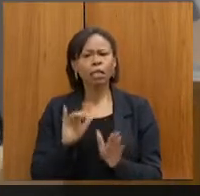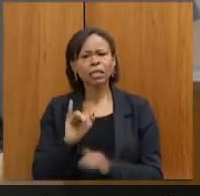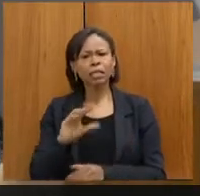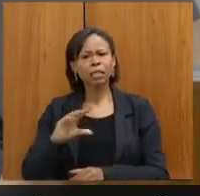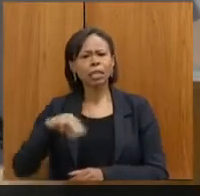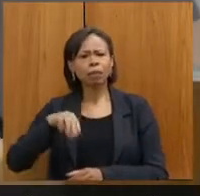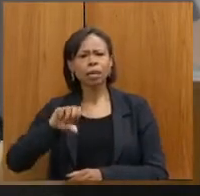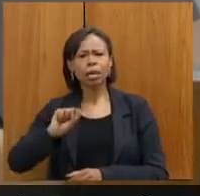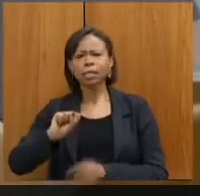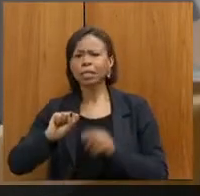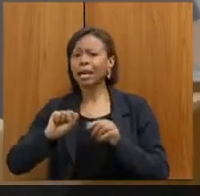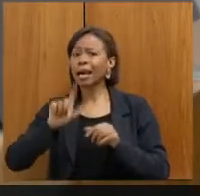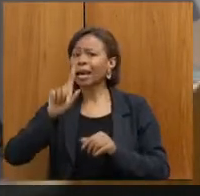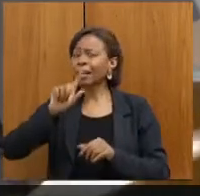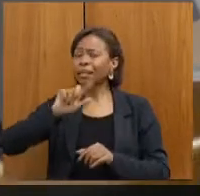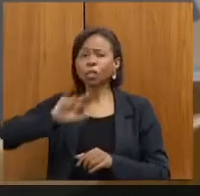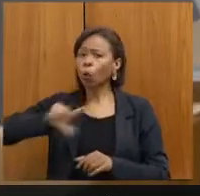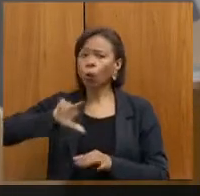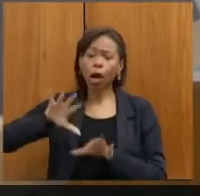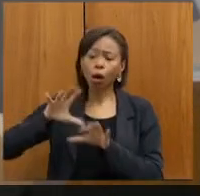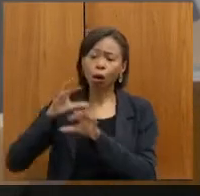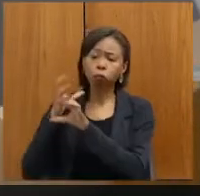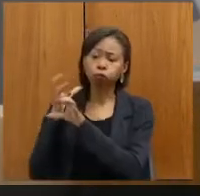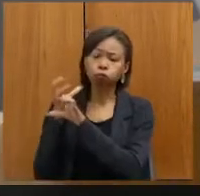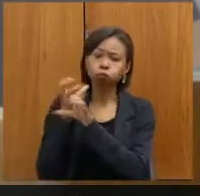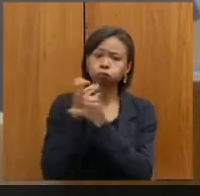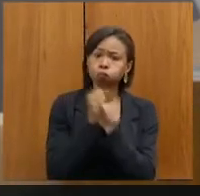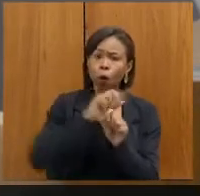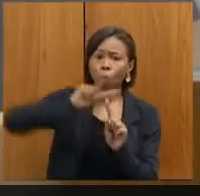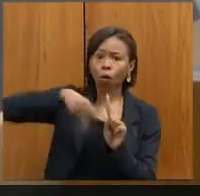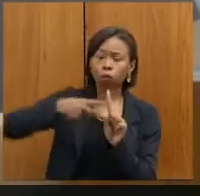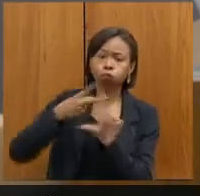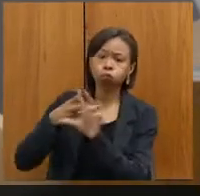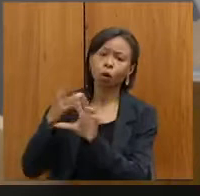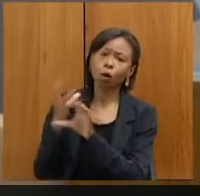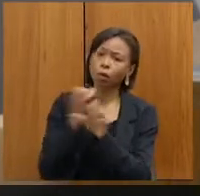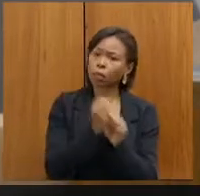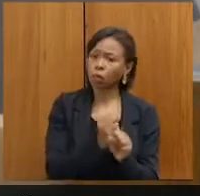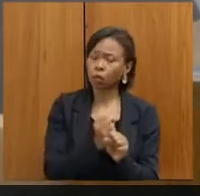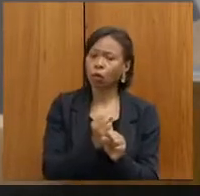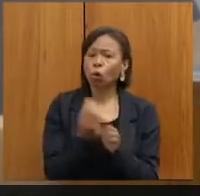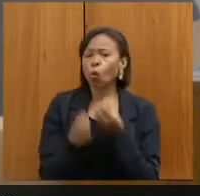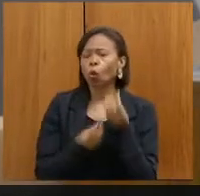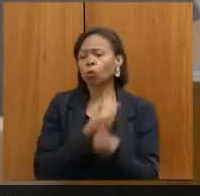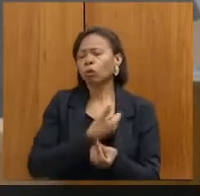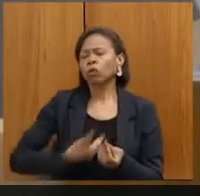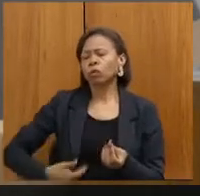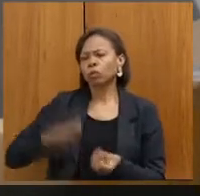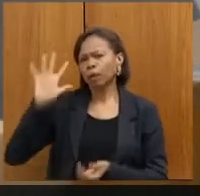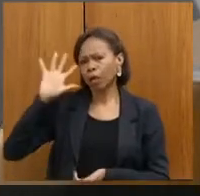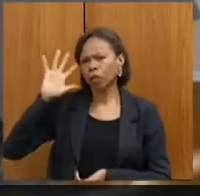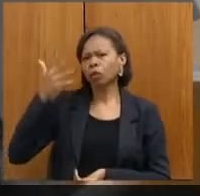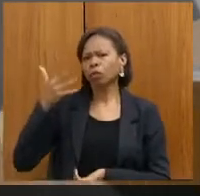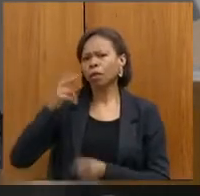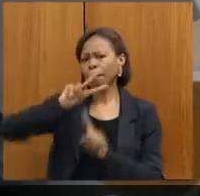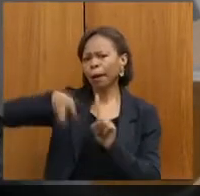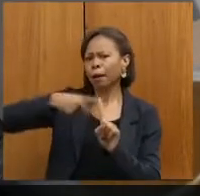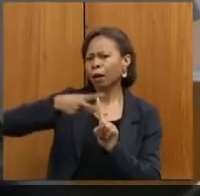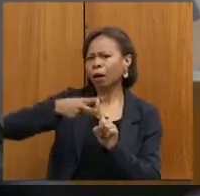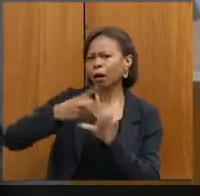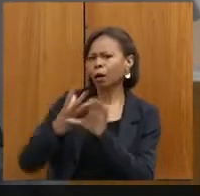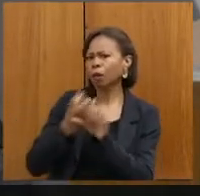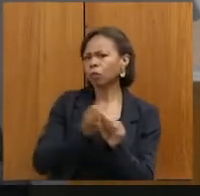pretende fazer para resolver essa questão da não-cumulatividade desse imposto a nível Estadual com o intuito de baratear